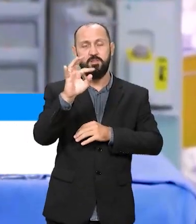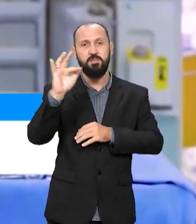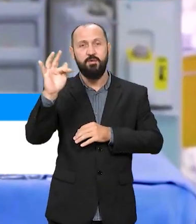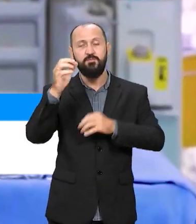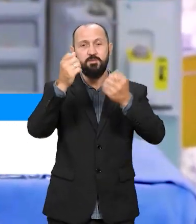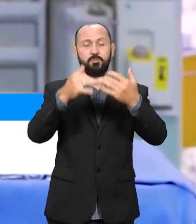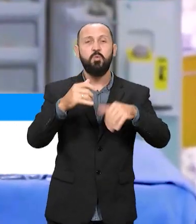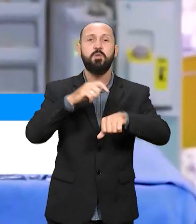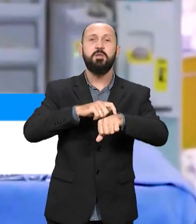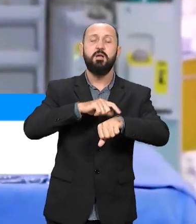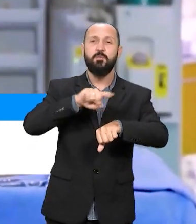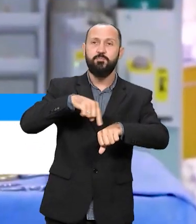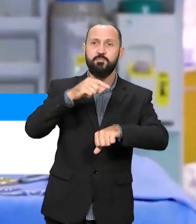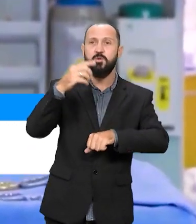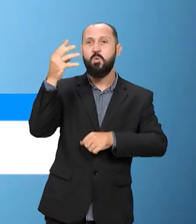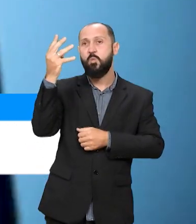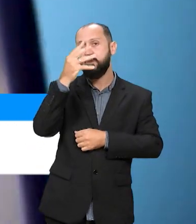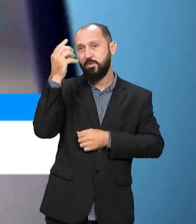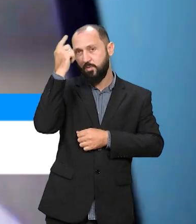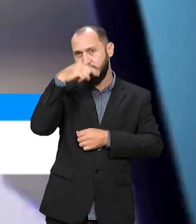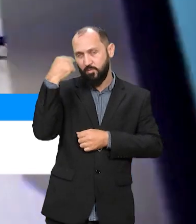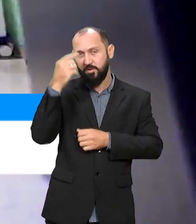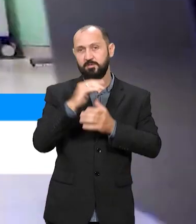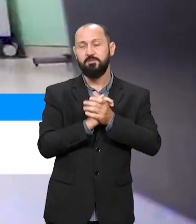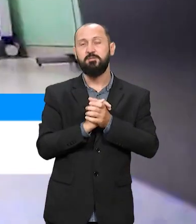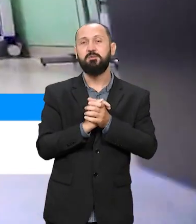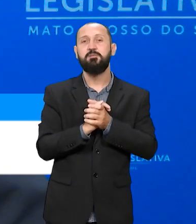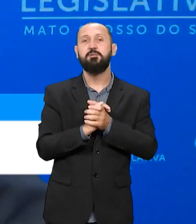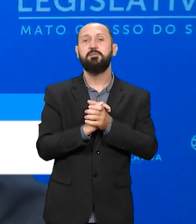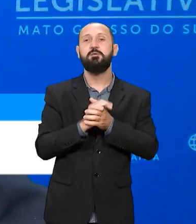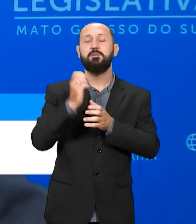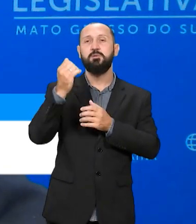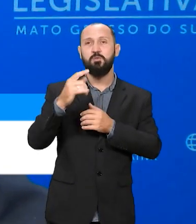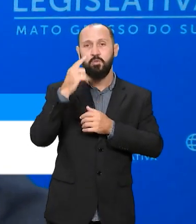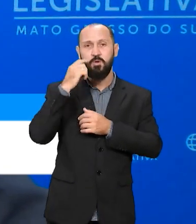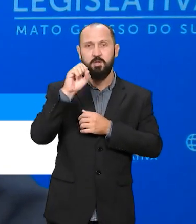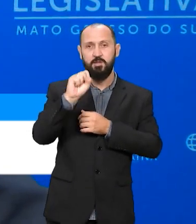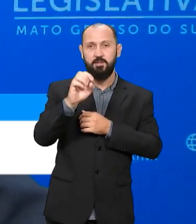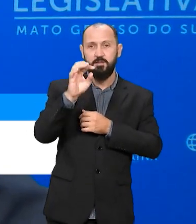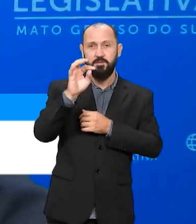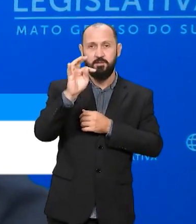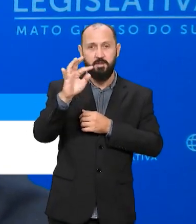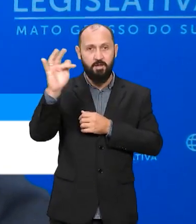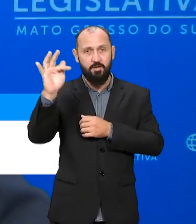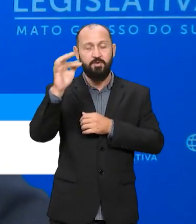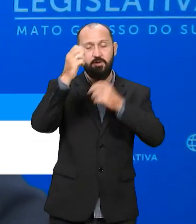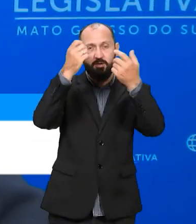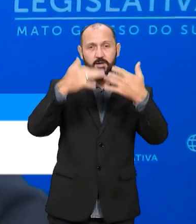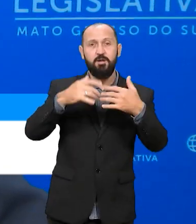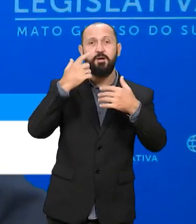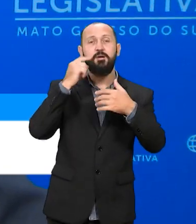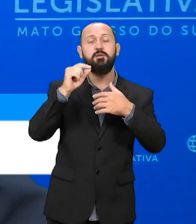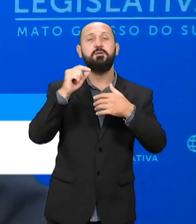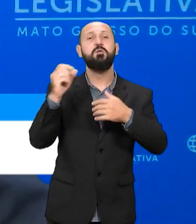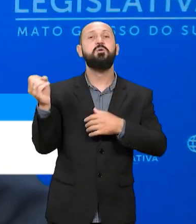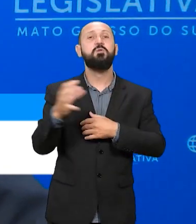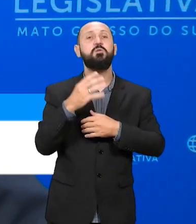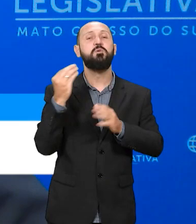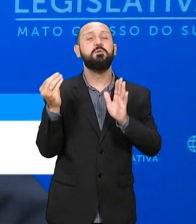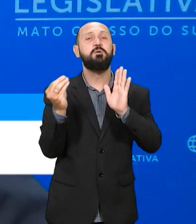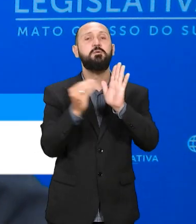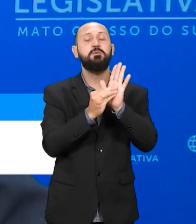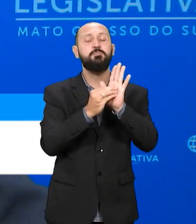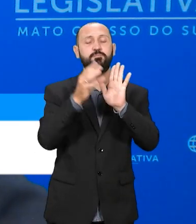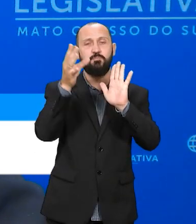o STF falou da carga horária em 44 horas na definição do supremo na decisão o